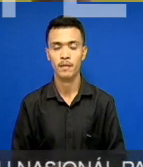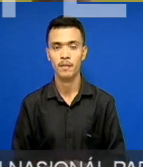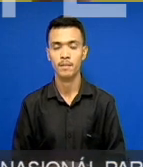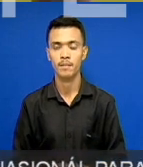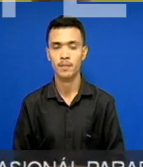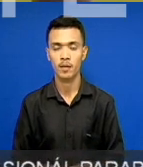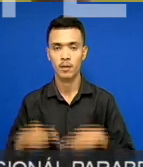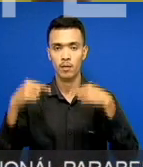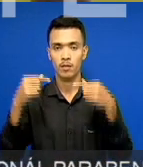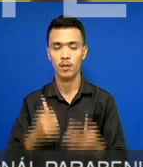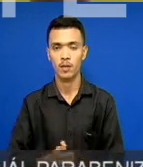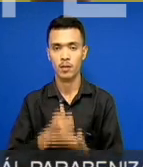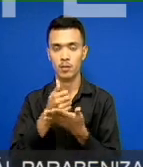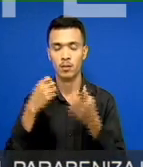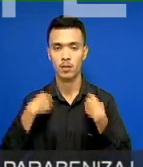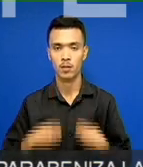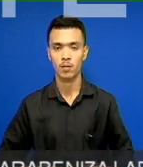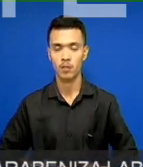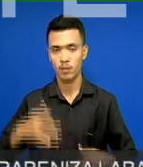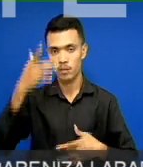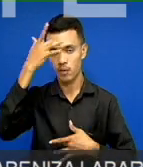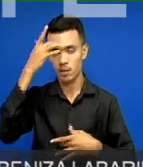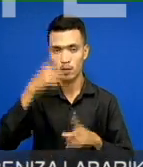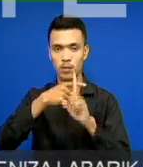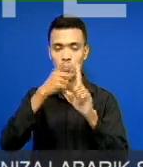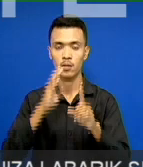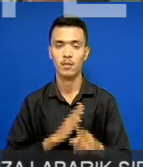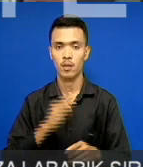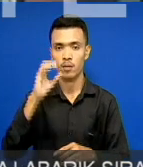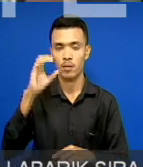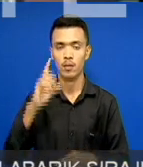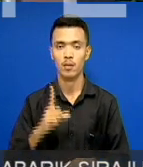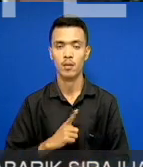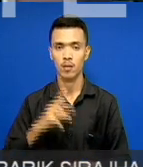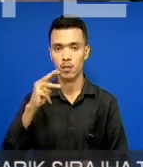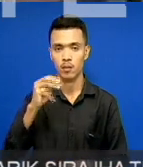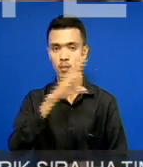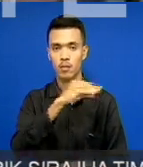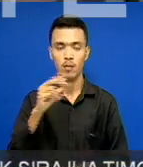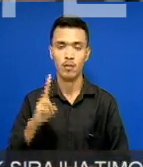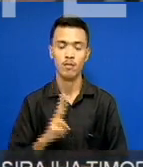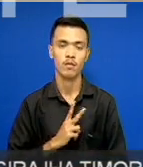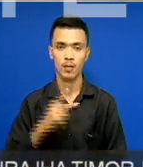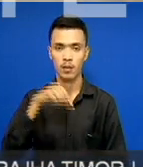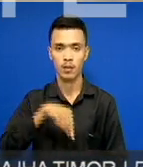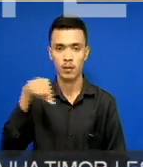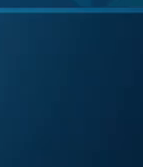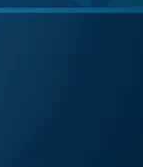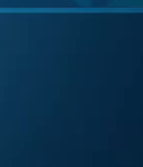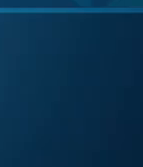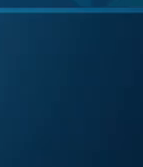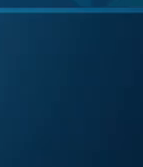durante, né? Foi assistência à saúde do paciente Sira Mai Rusi Baucau Lautem Novikeke. Rusi Baucau, Mari Pedro, Baerte